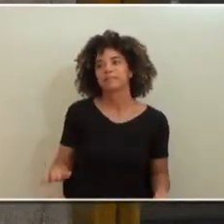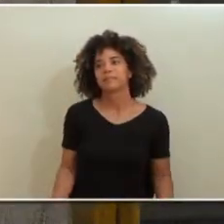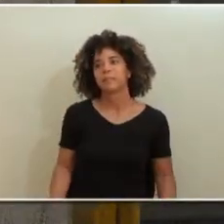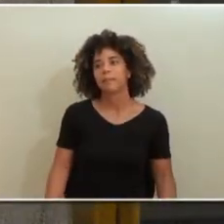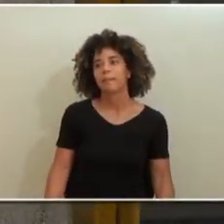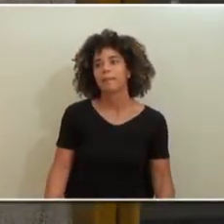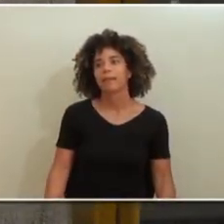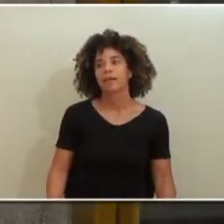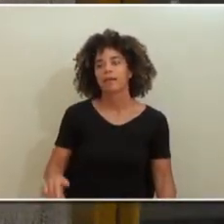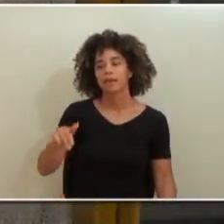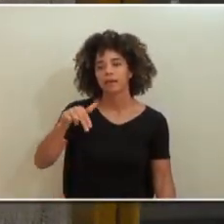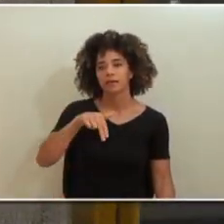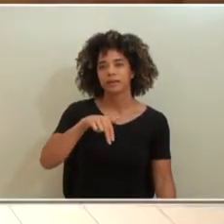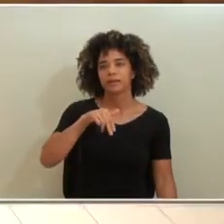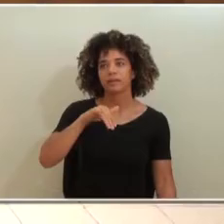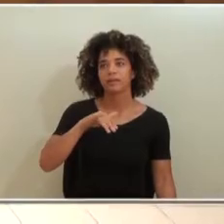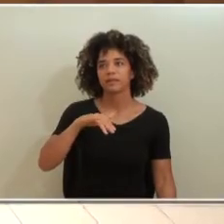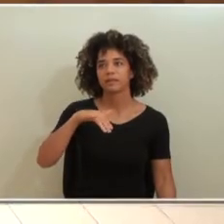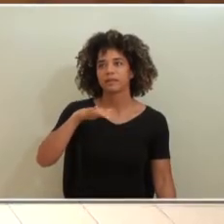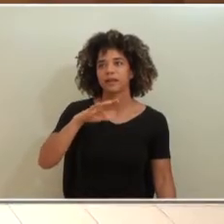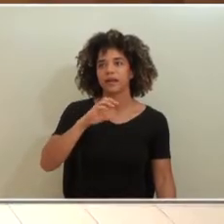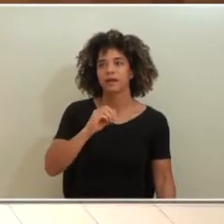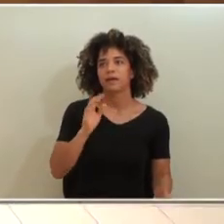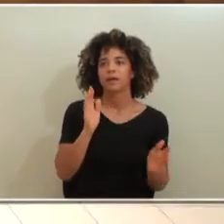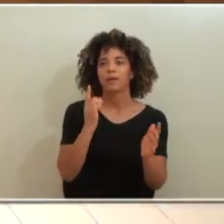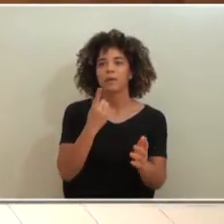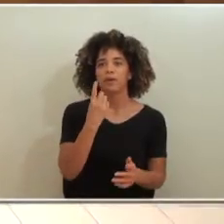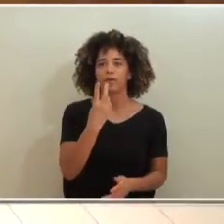Kiko, 1, 2, 3.